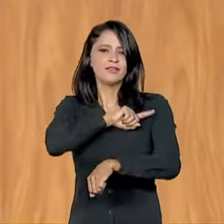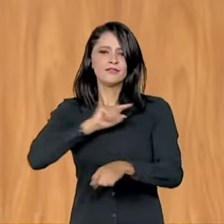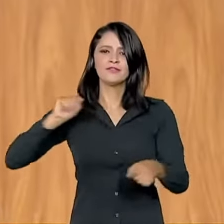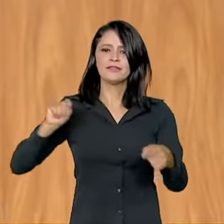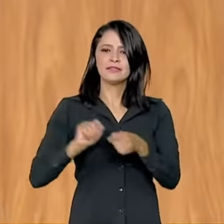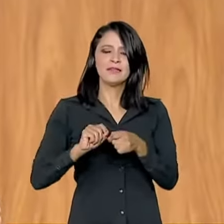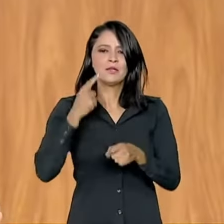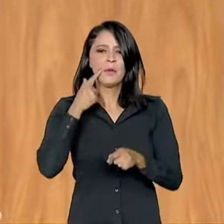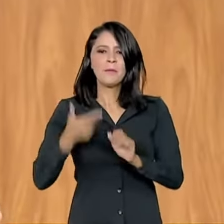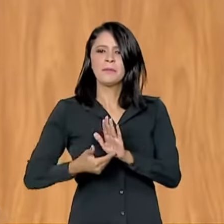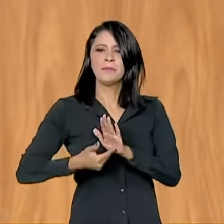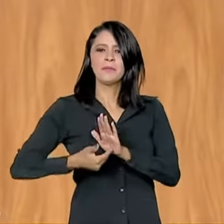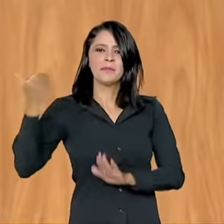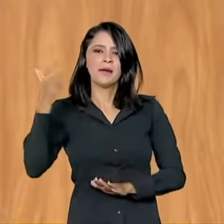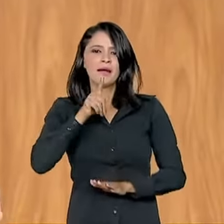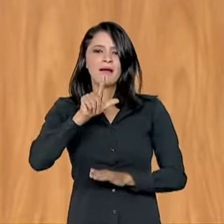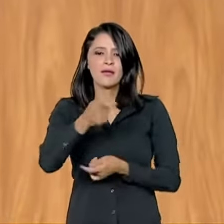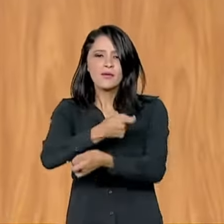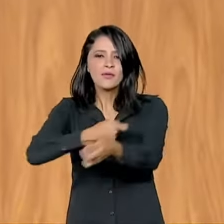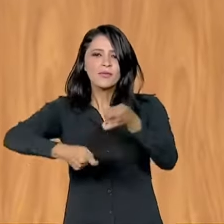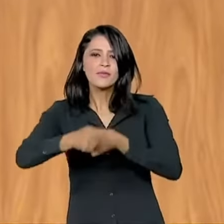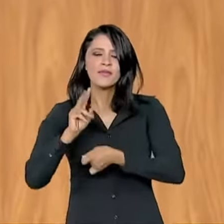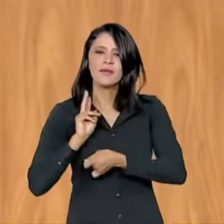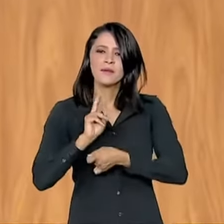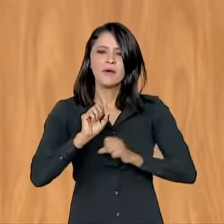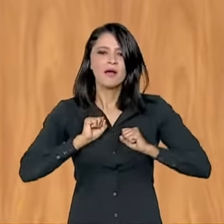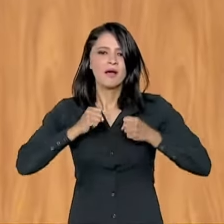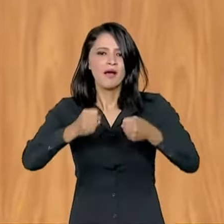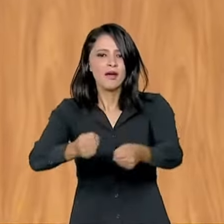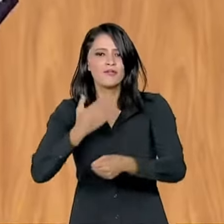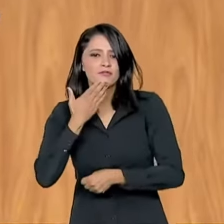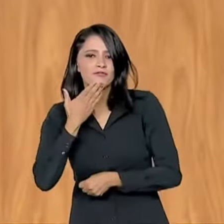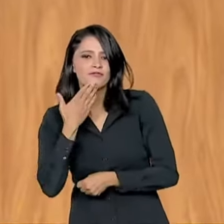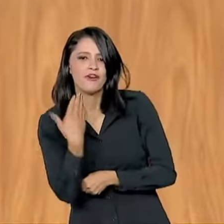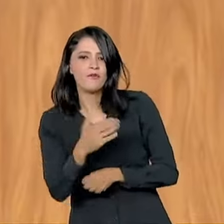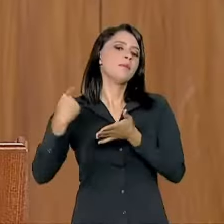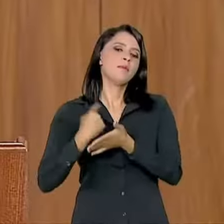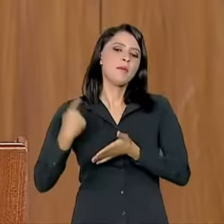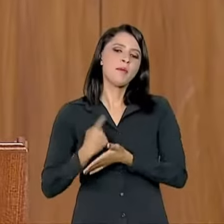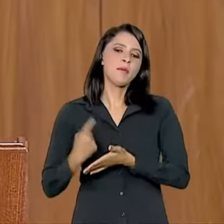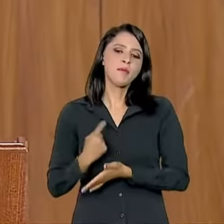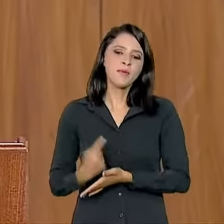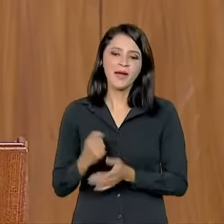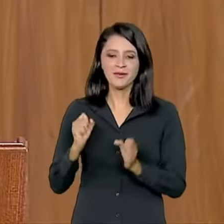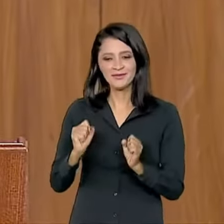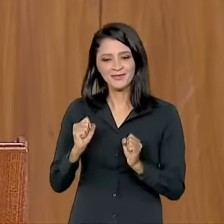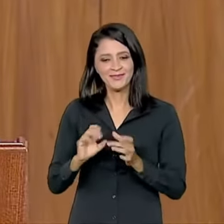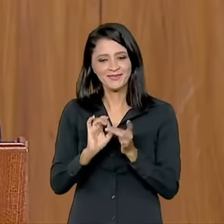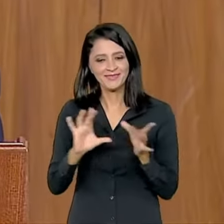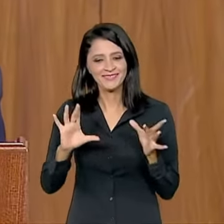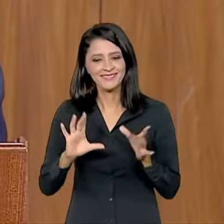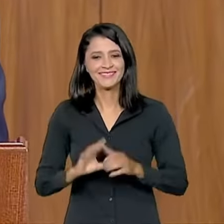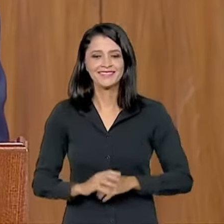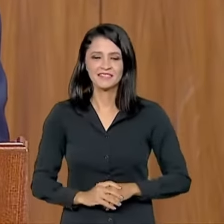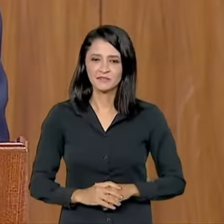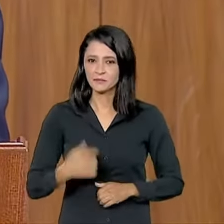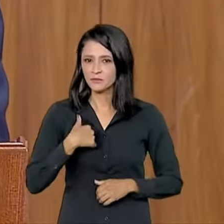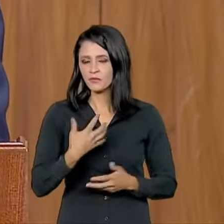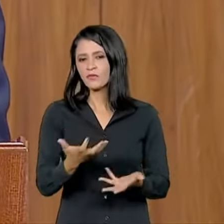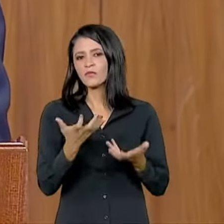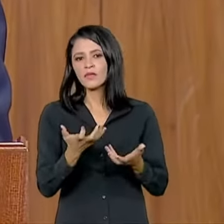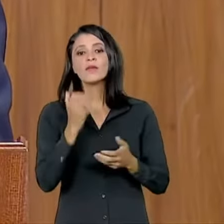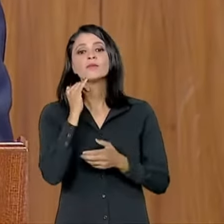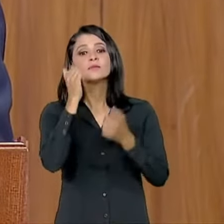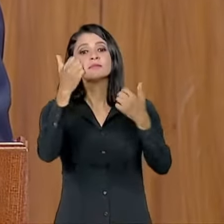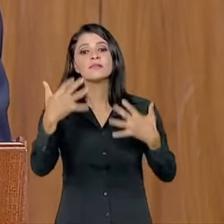para retirar o carbono das economias e para lutar em prol da biodiversidade. Eu queria